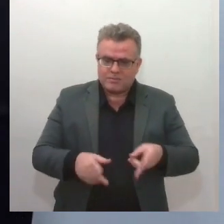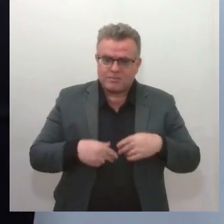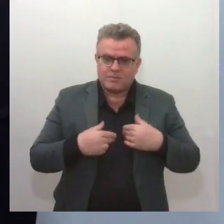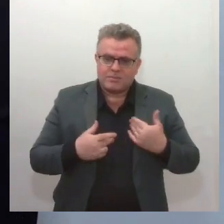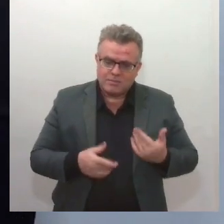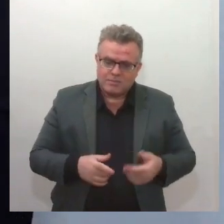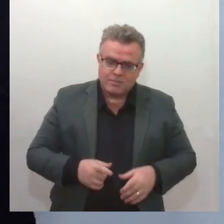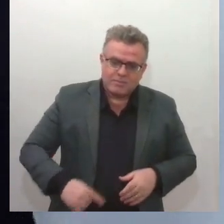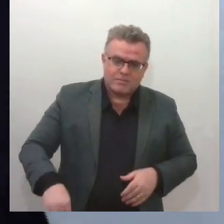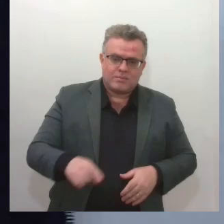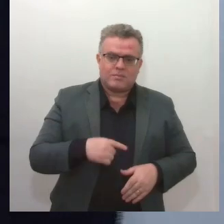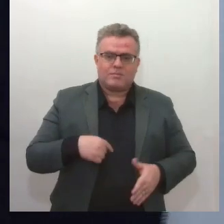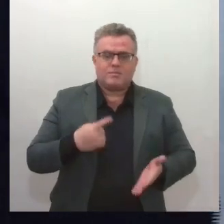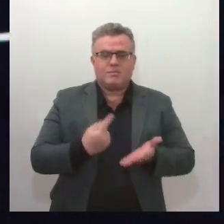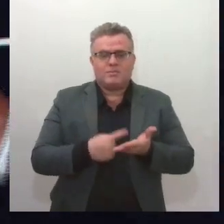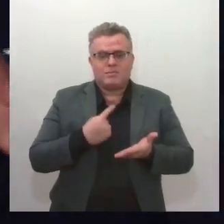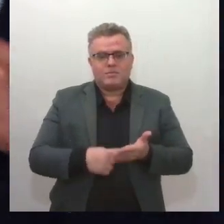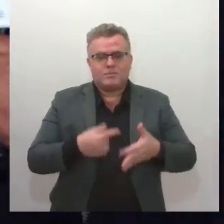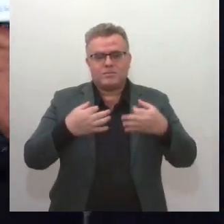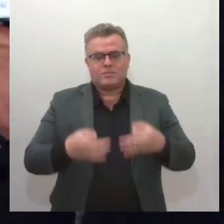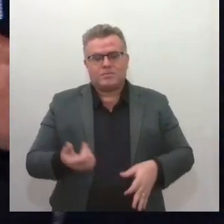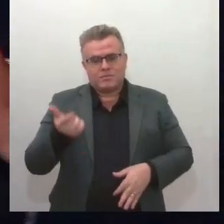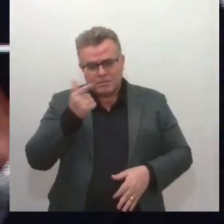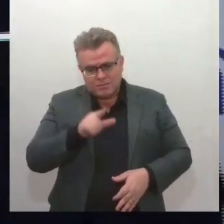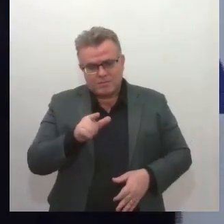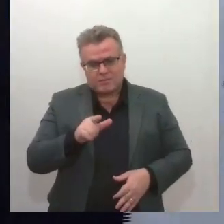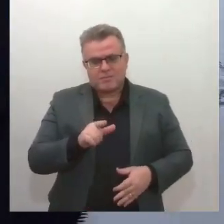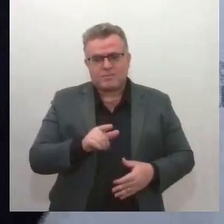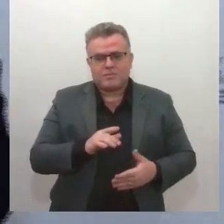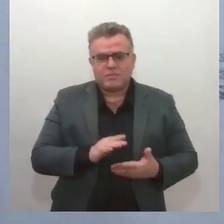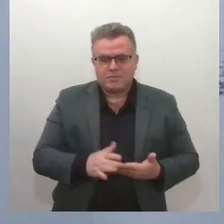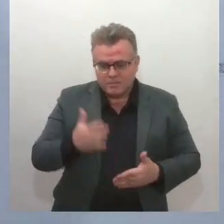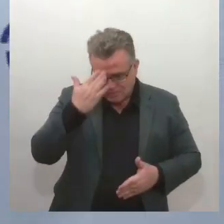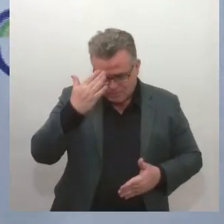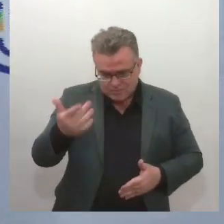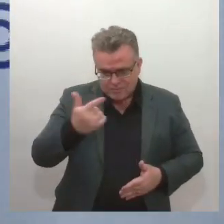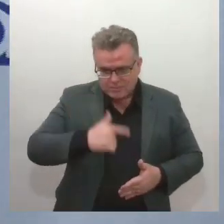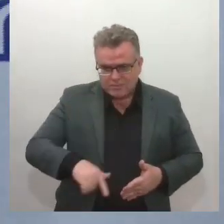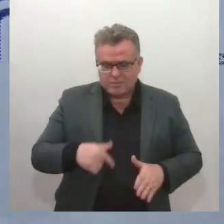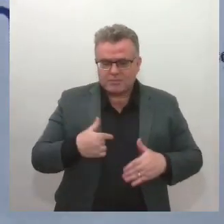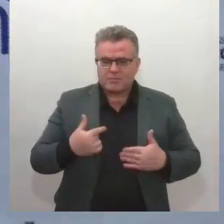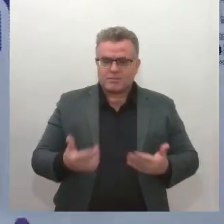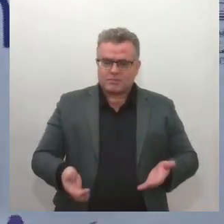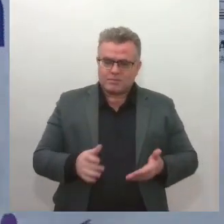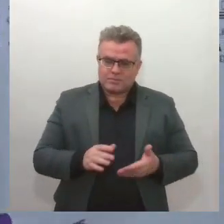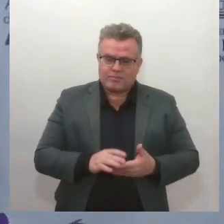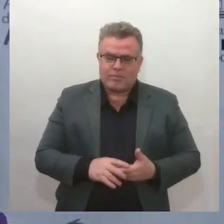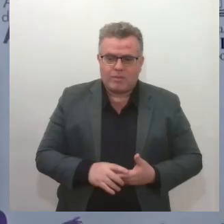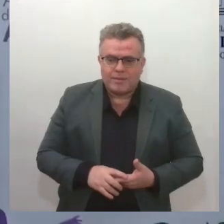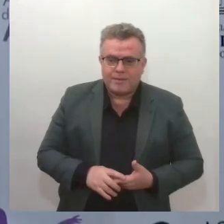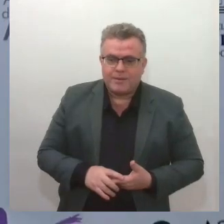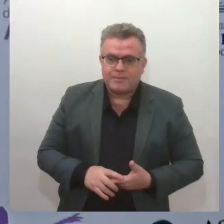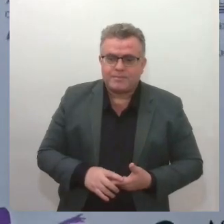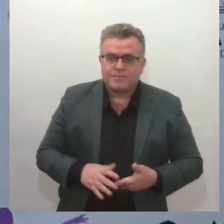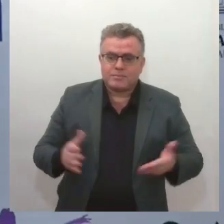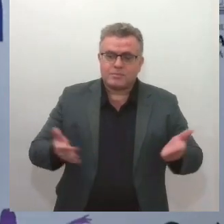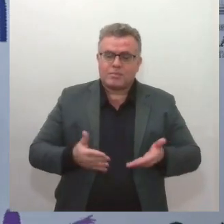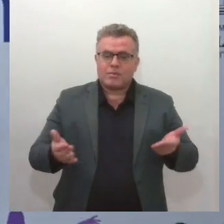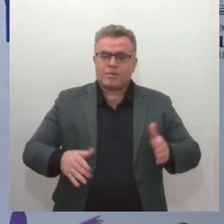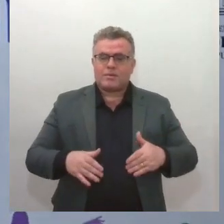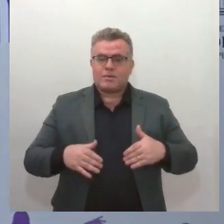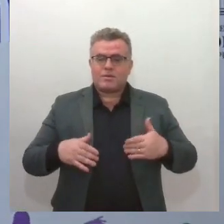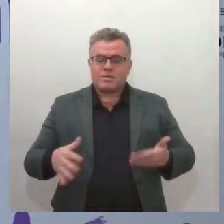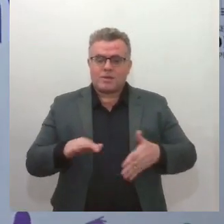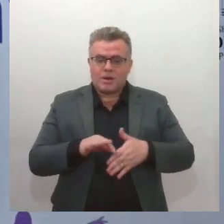sair vitorioso. Muito obrigado mais uma vez ao líder da bancada governista. E agora a gente sai de um líder para o outro, agora